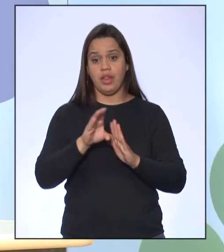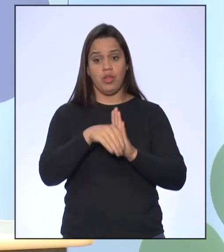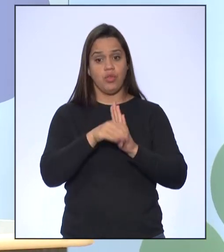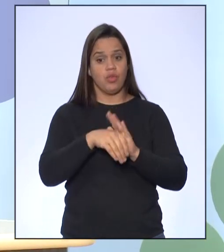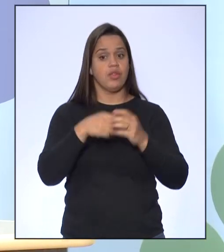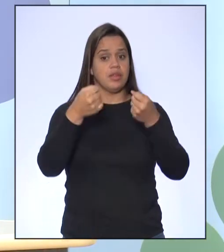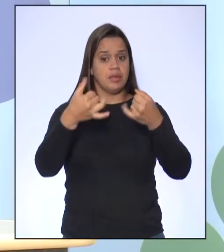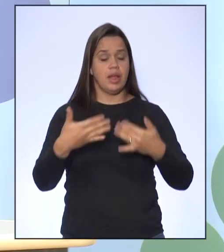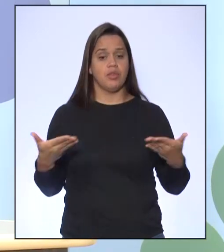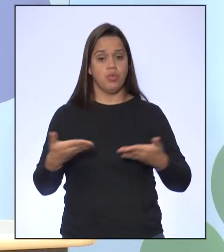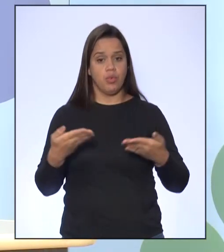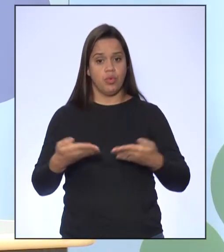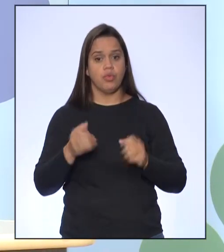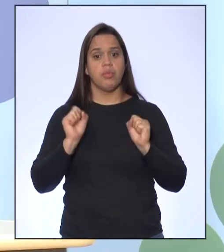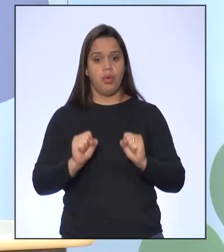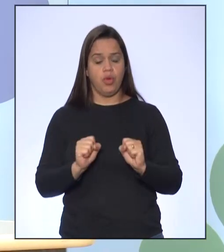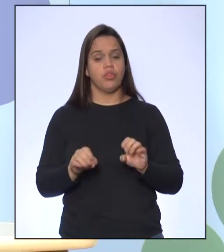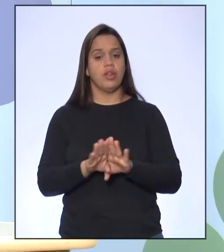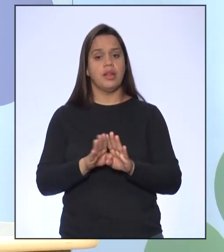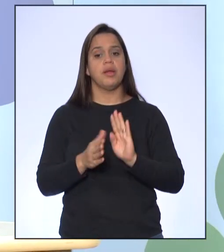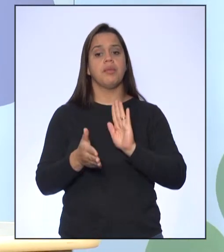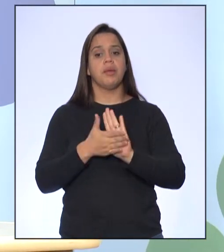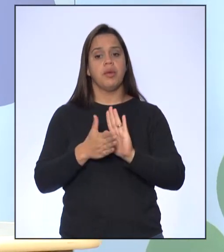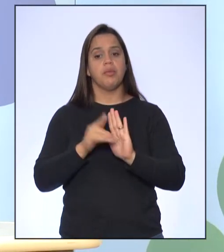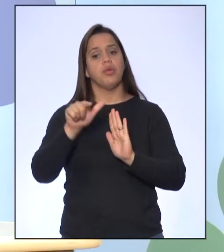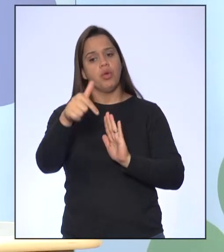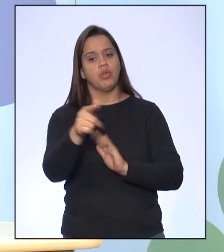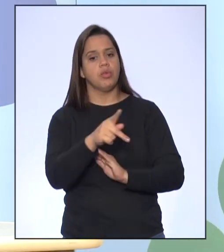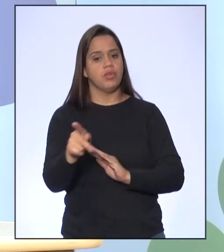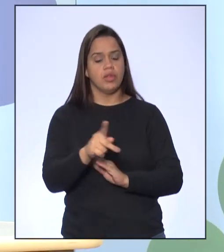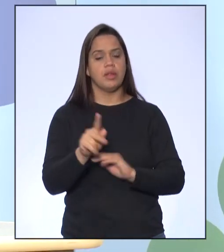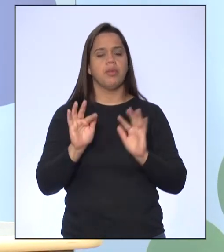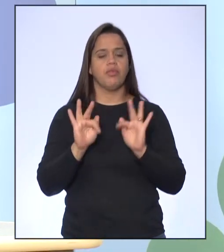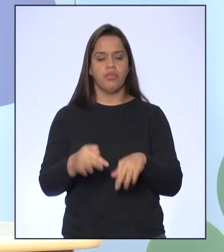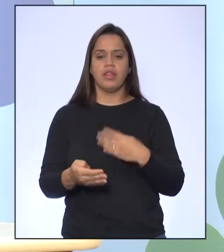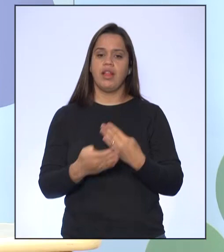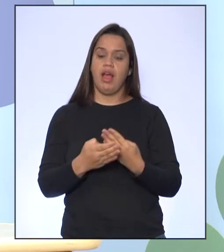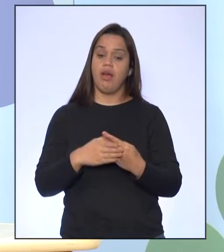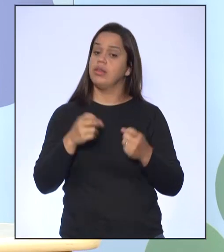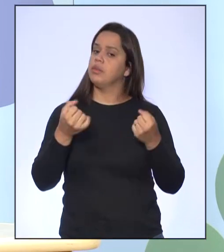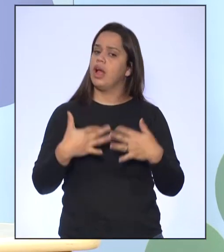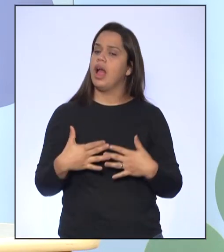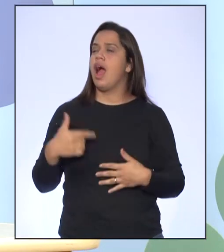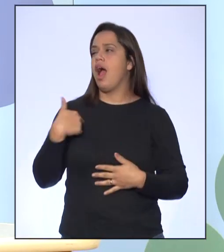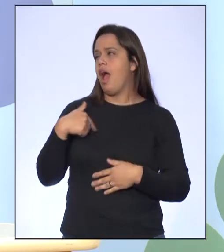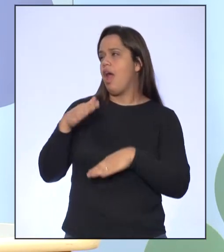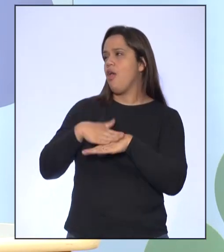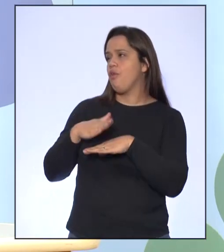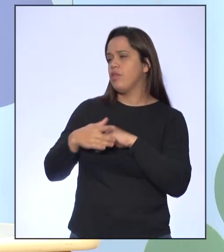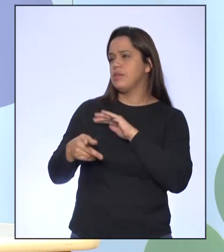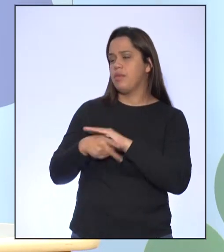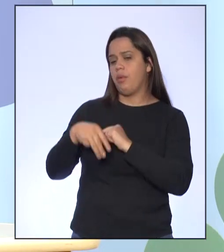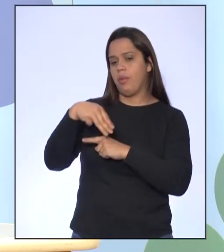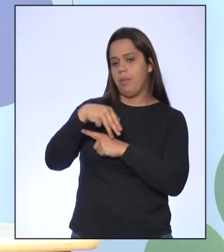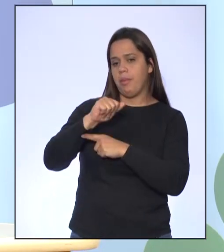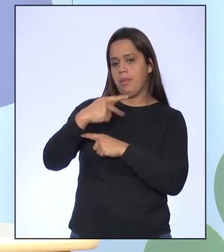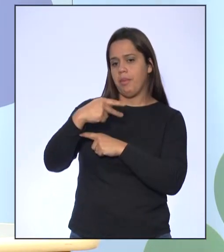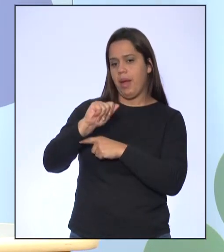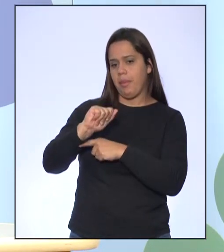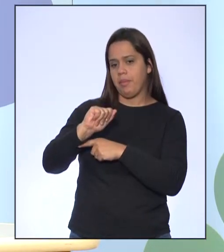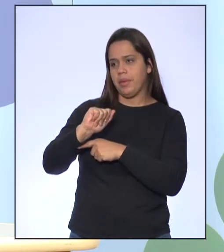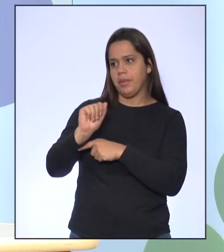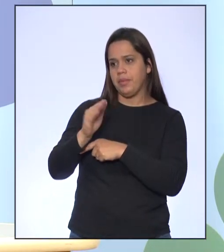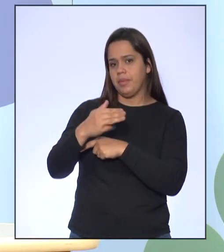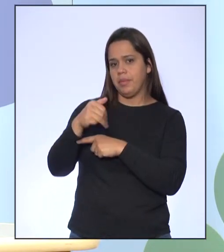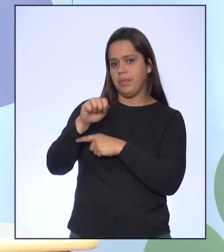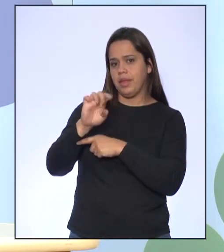conceitos. Então, vocês podem propor até para outros professores. No final da aula, falar assim, fiz um mapa mental, verifica se está tudo